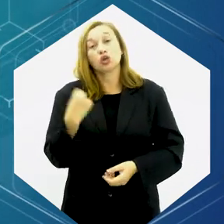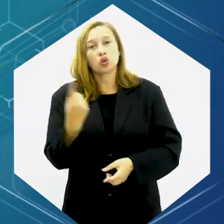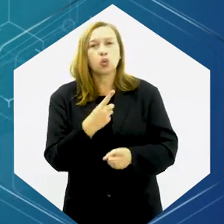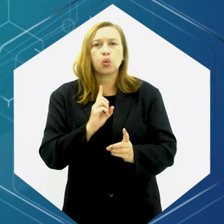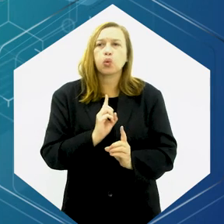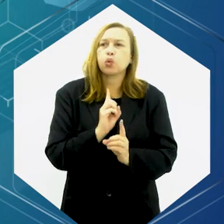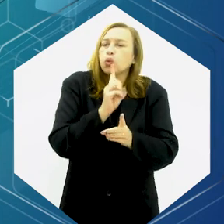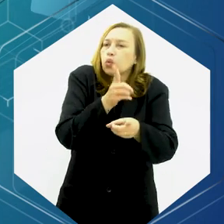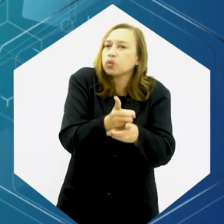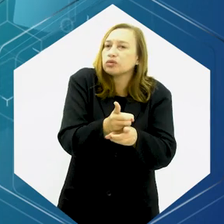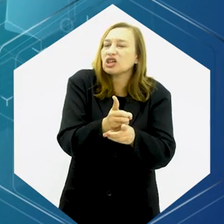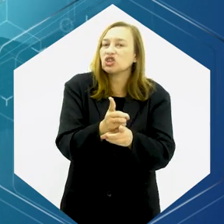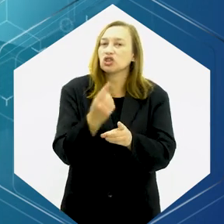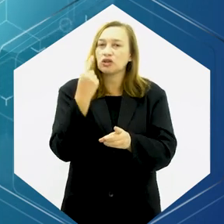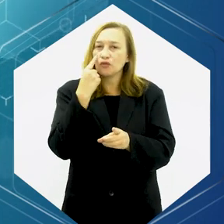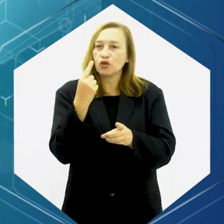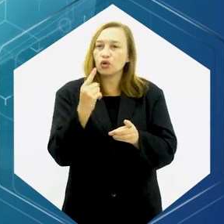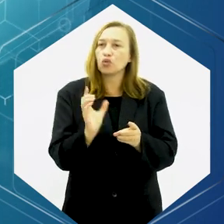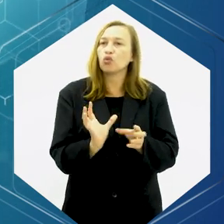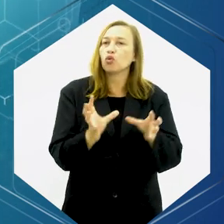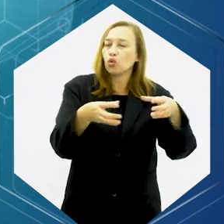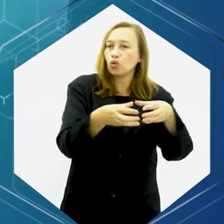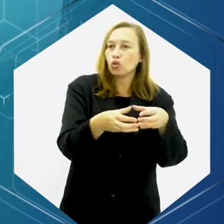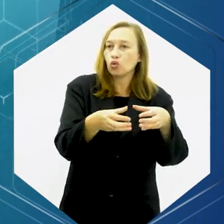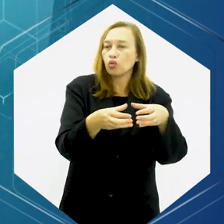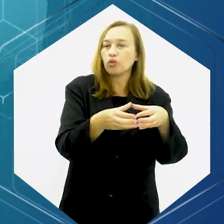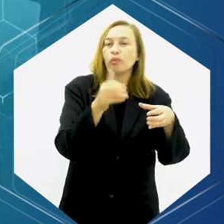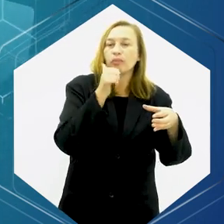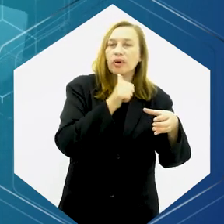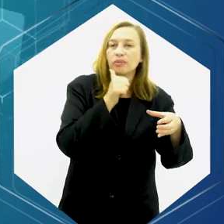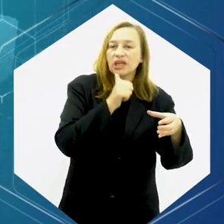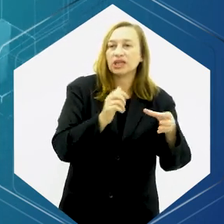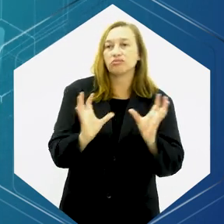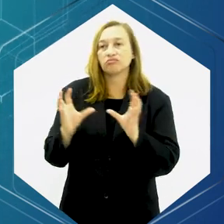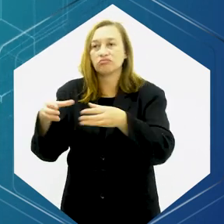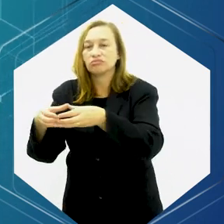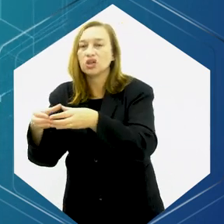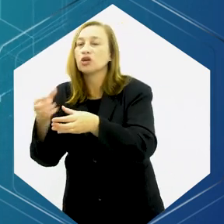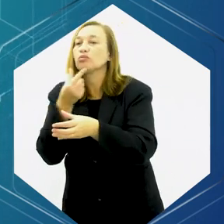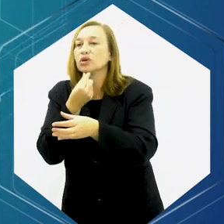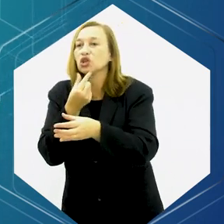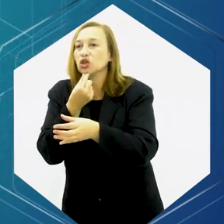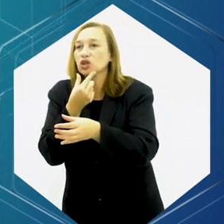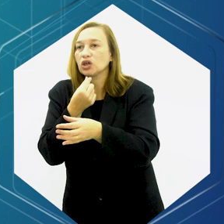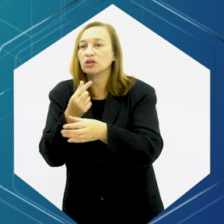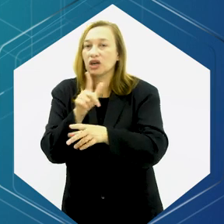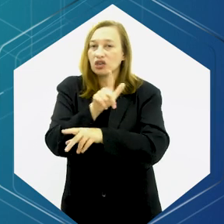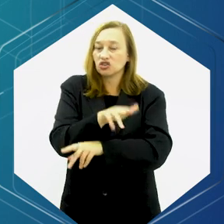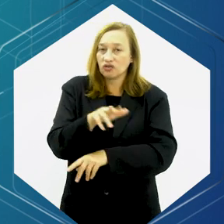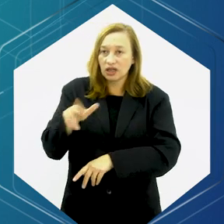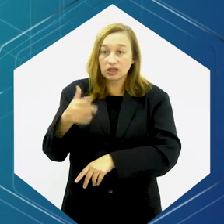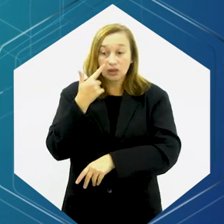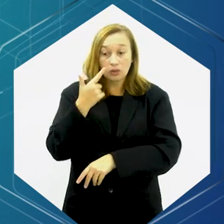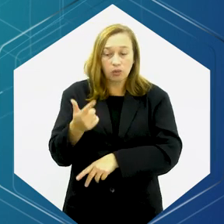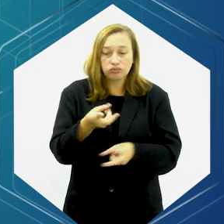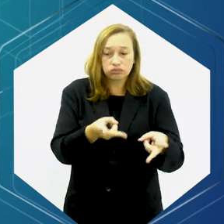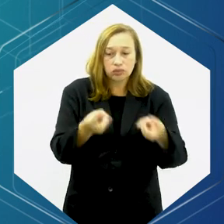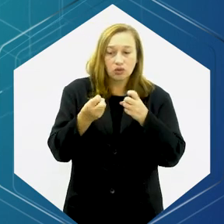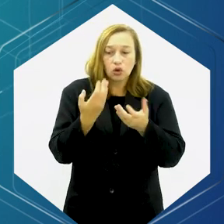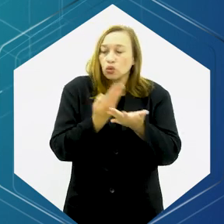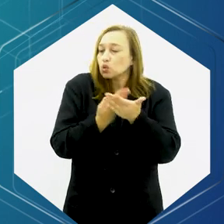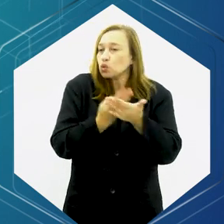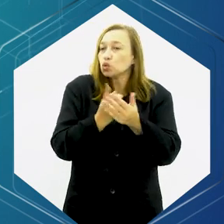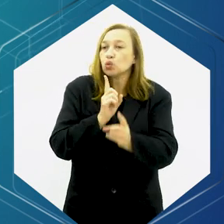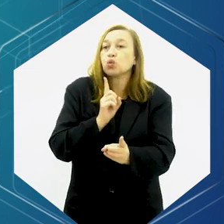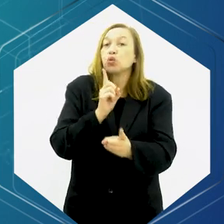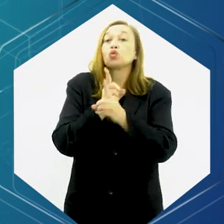eh encontrou a gente fez a diferença também né né Eh para meninos e para meninas e